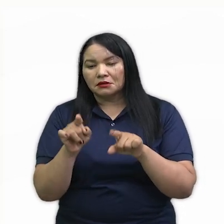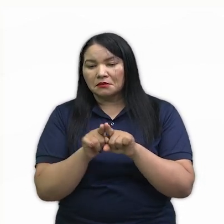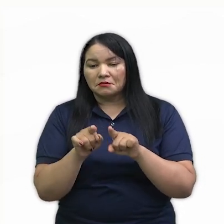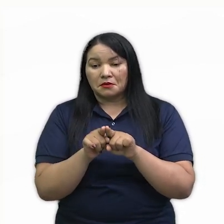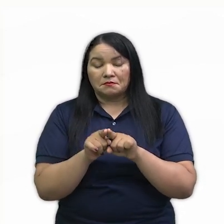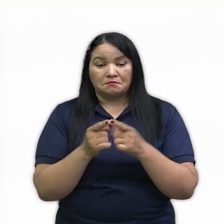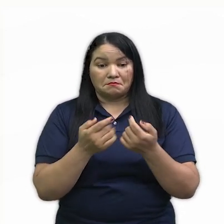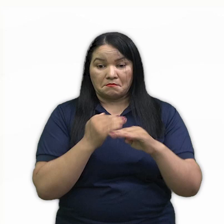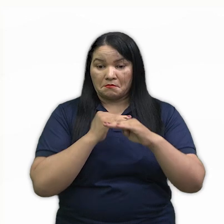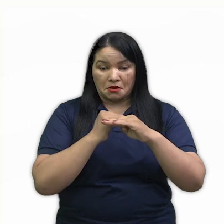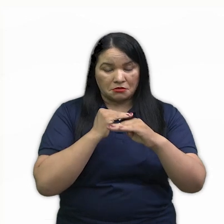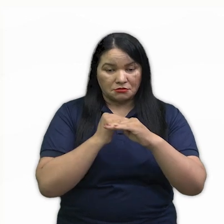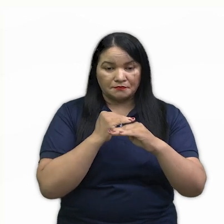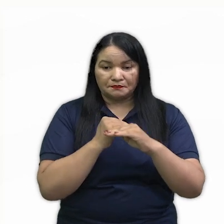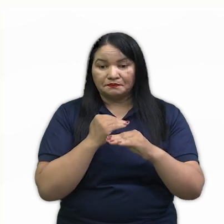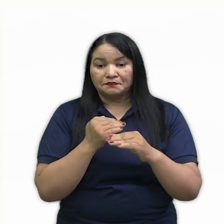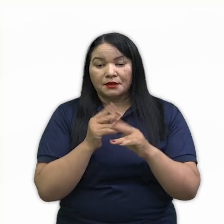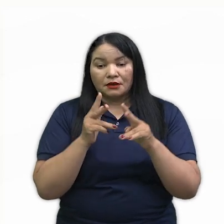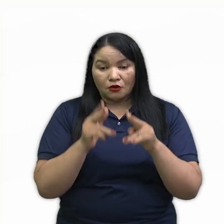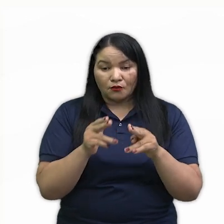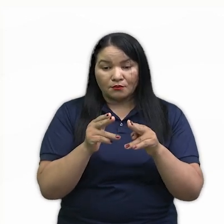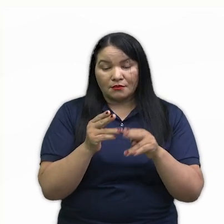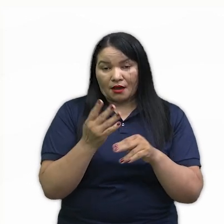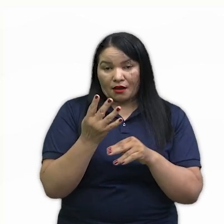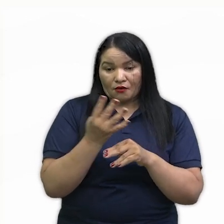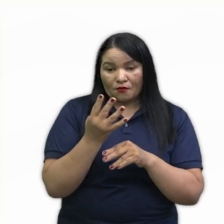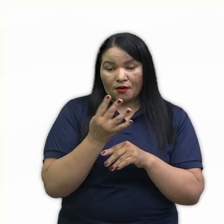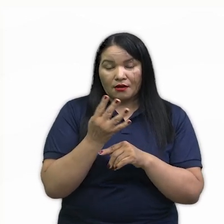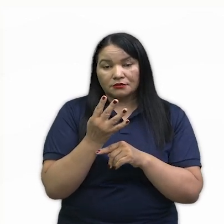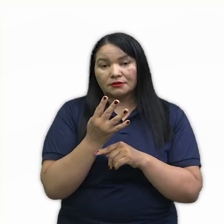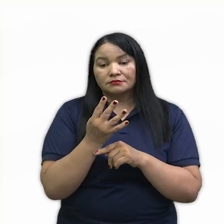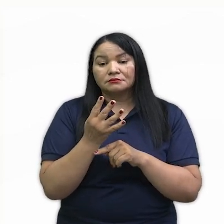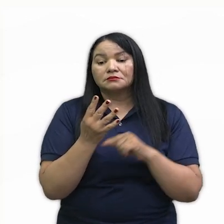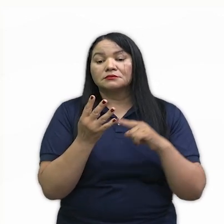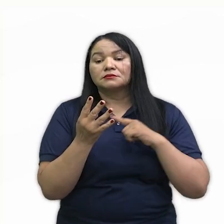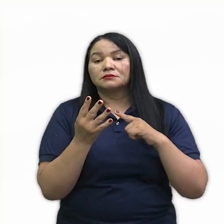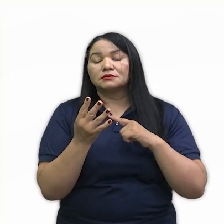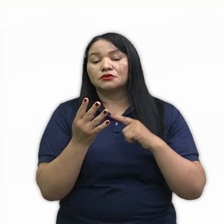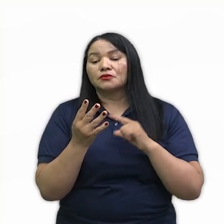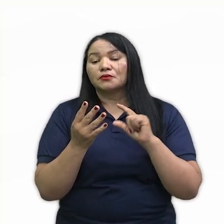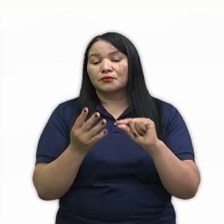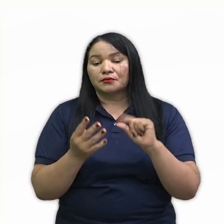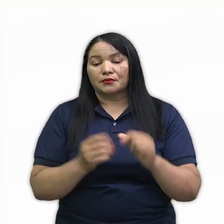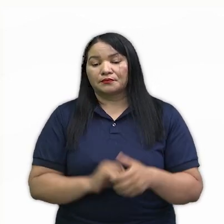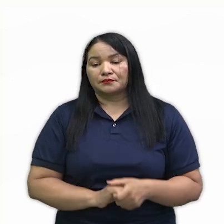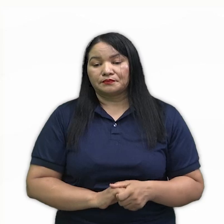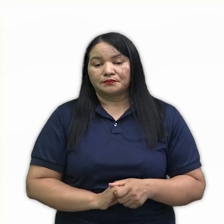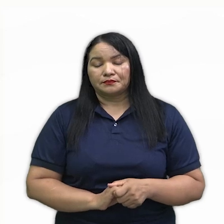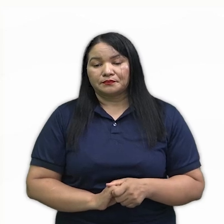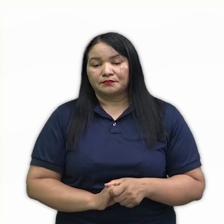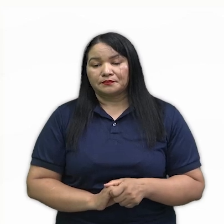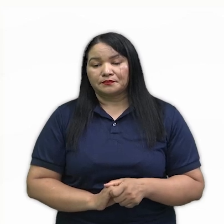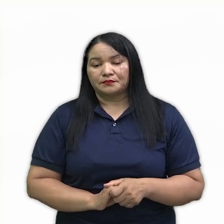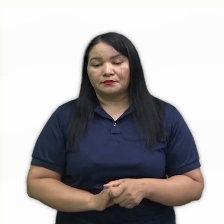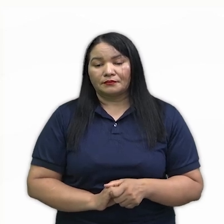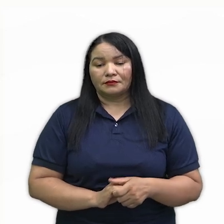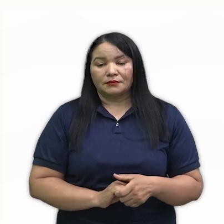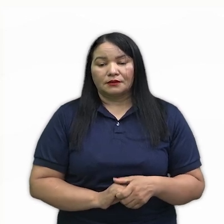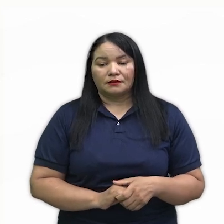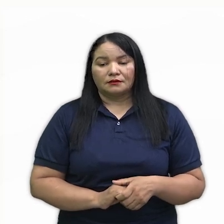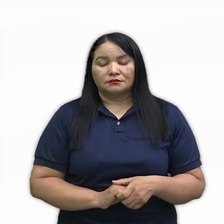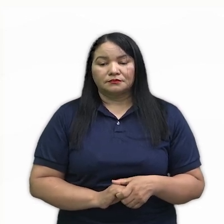padrão, nesse mesmo padrão, a quarta figura terá. Muito bem. Então, a quarta